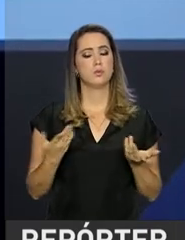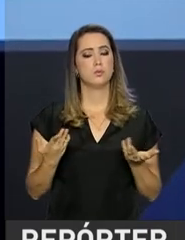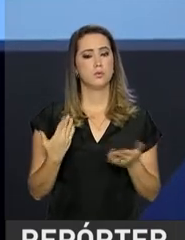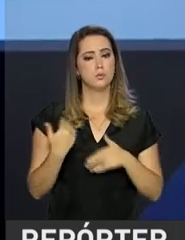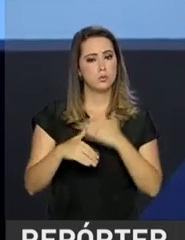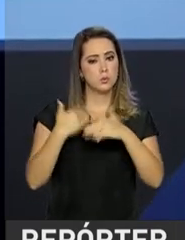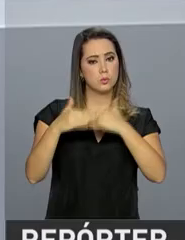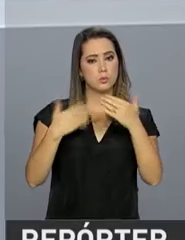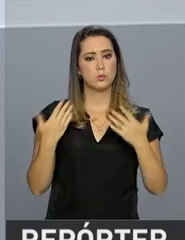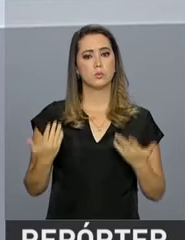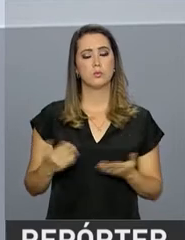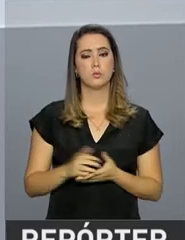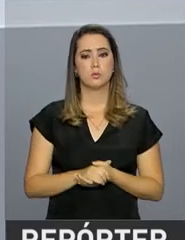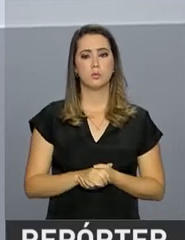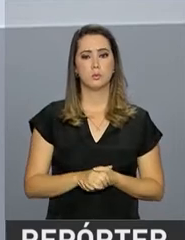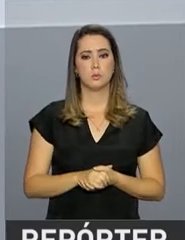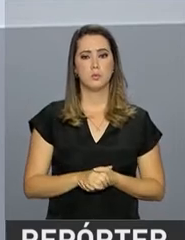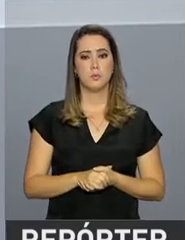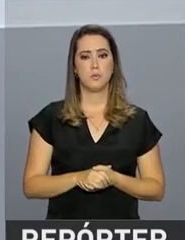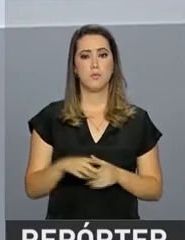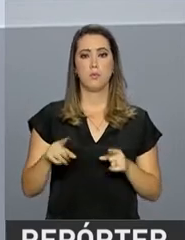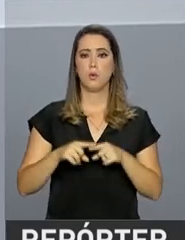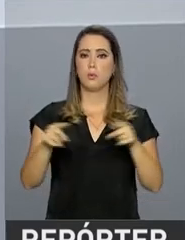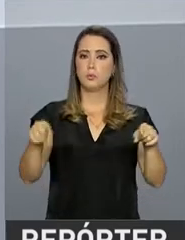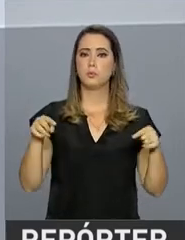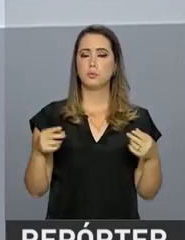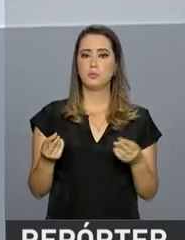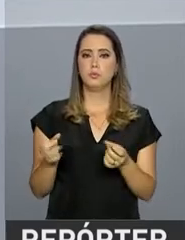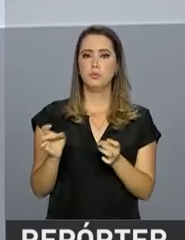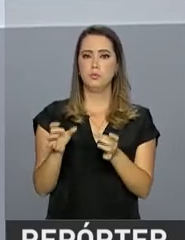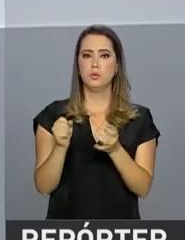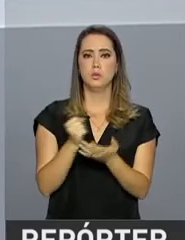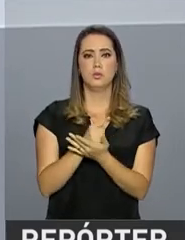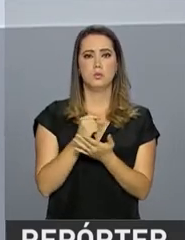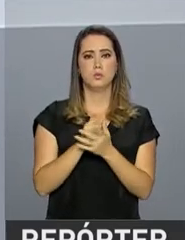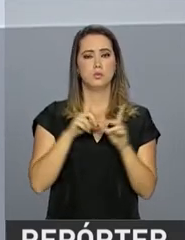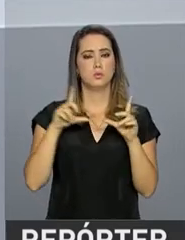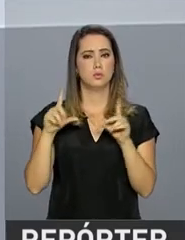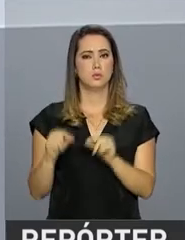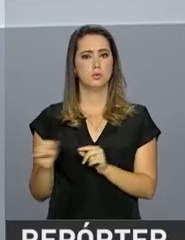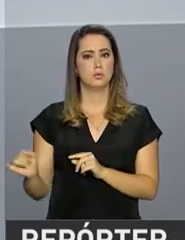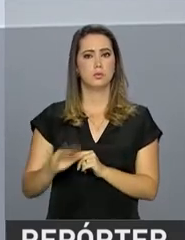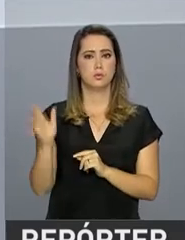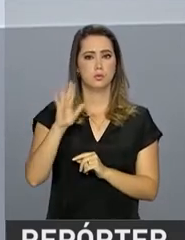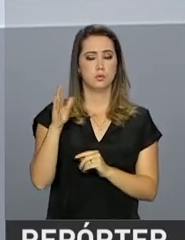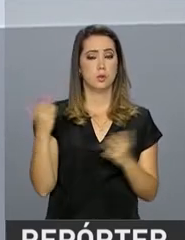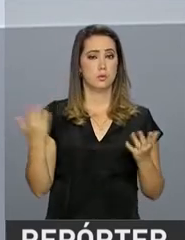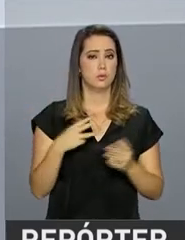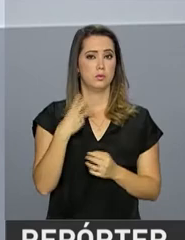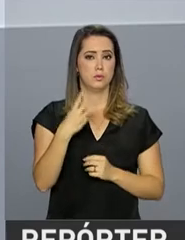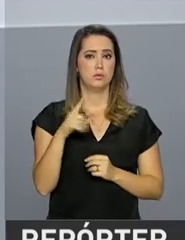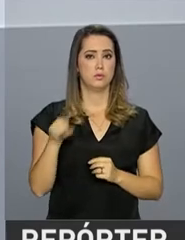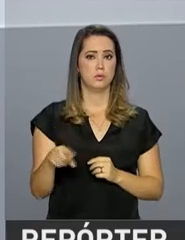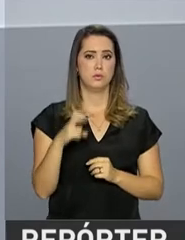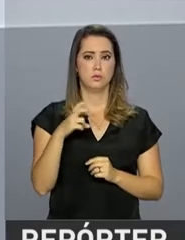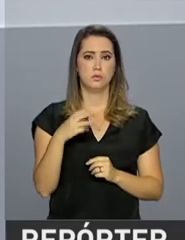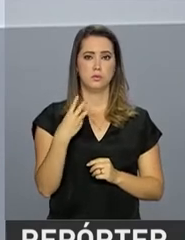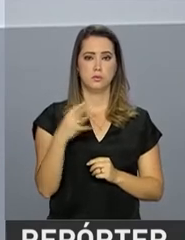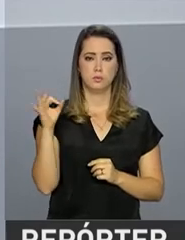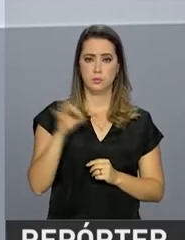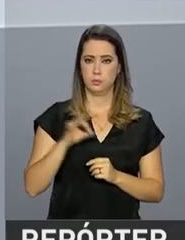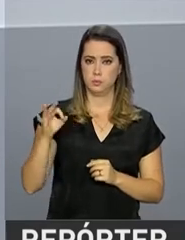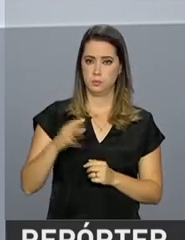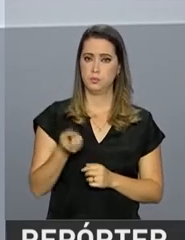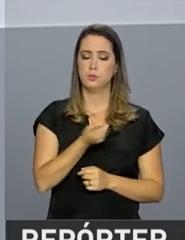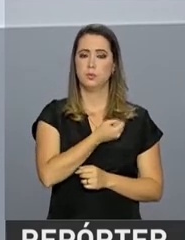cresceu o mercado financeiro reduziu ainda mais a estimativa de inflação agora para 3,53